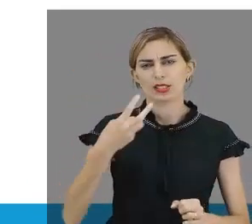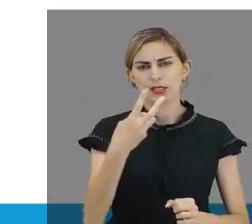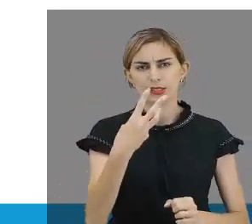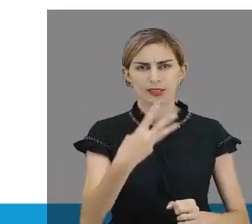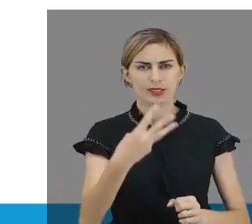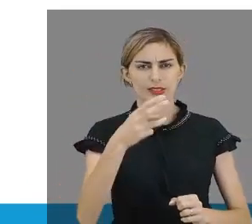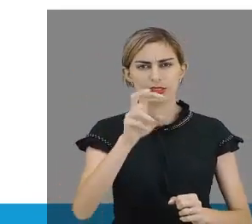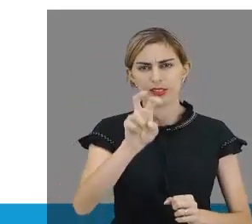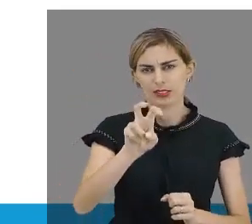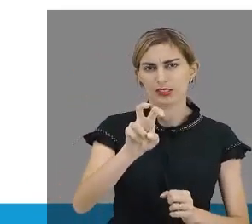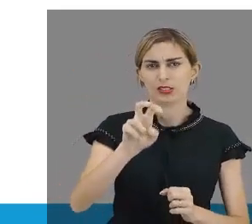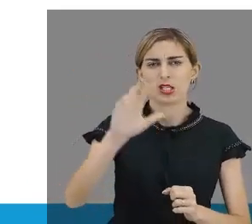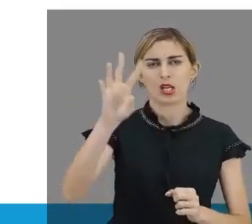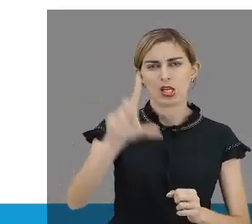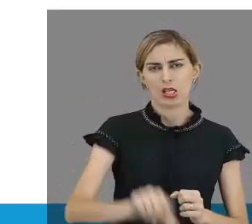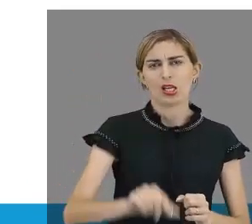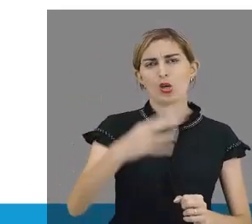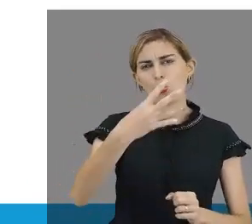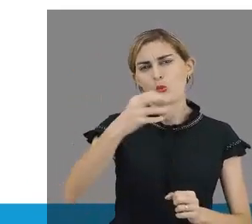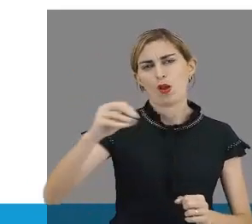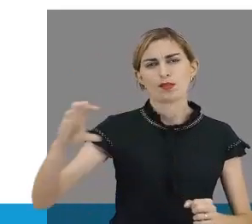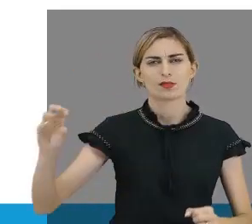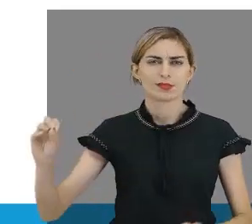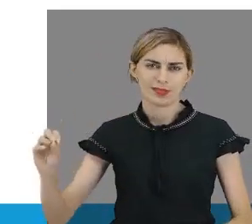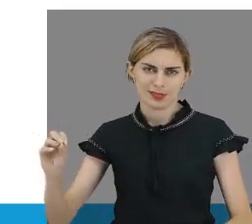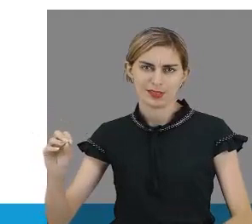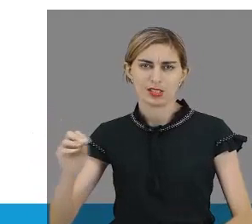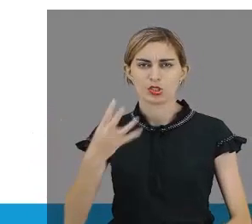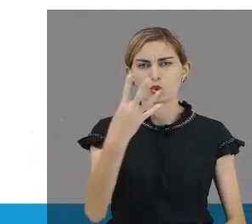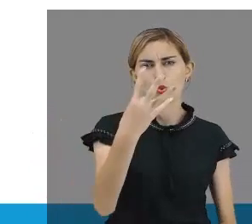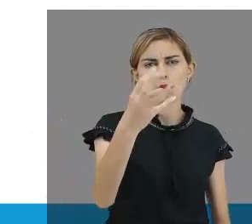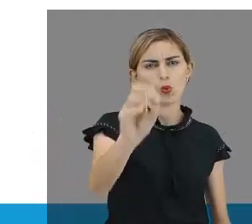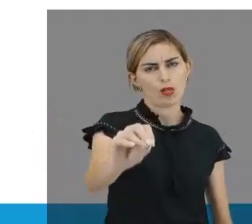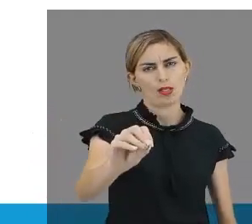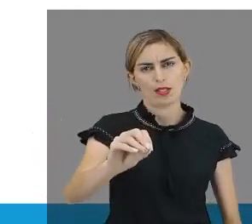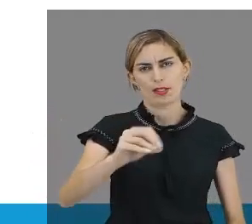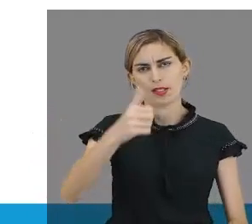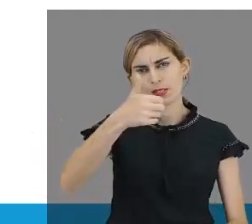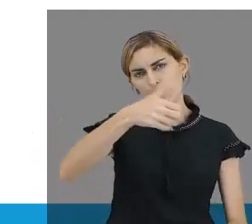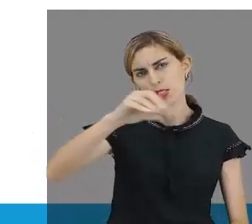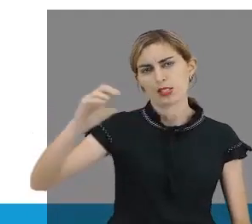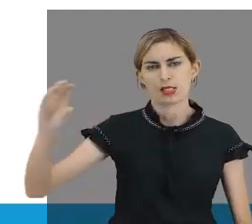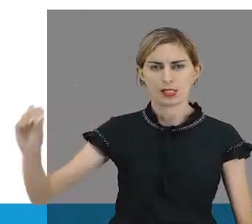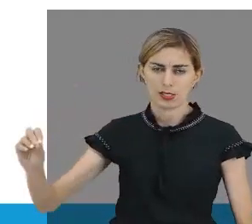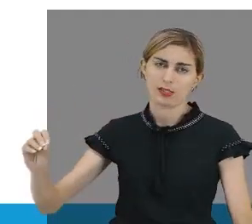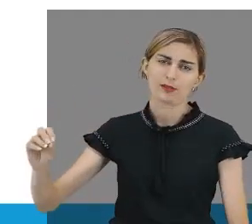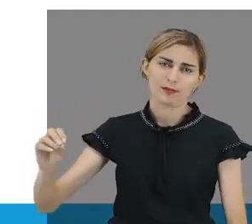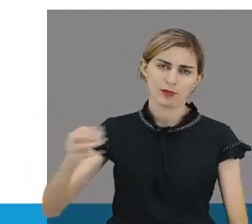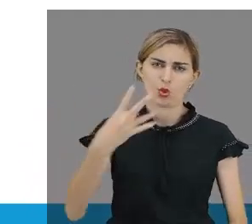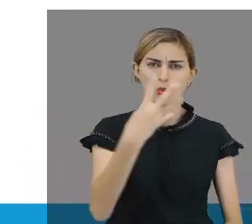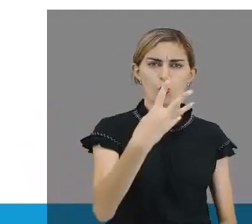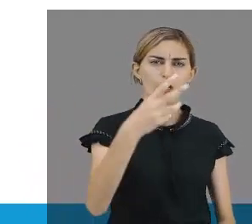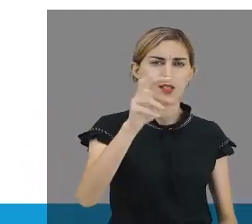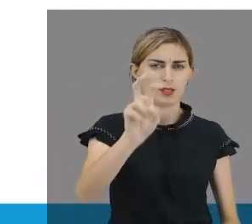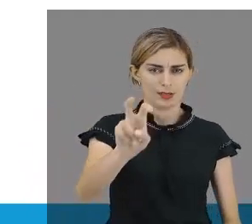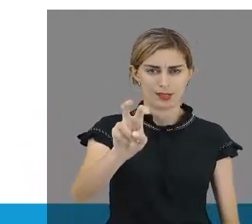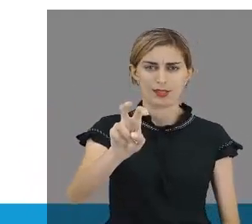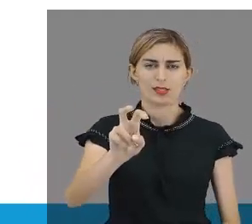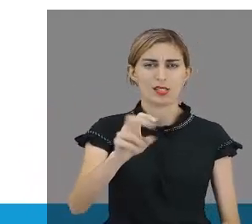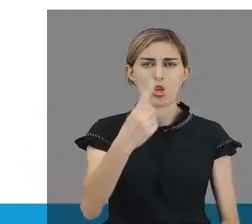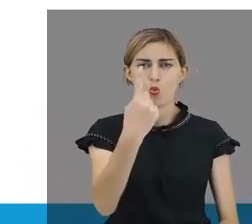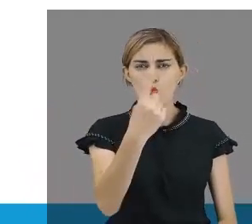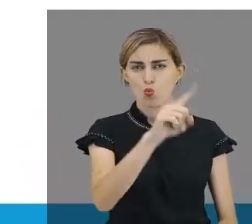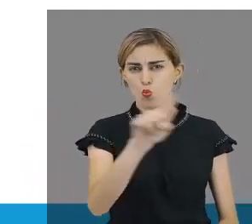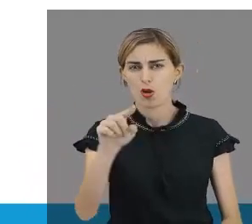aos 35 anos, a chance cai para 400 e aos 40 cai para 100. E aos 45,